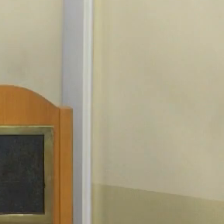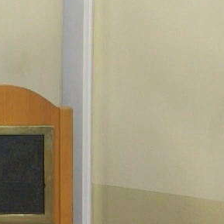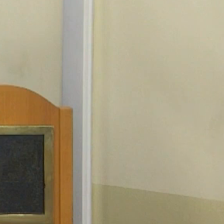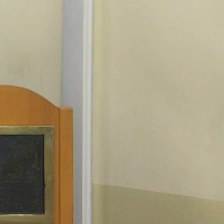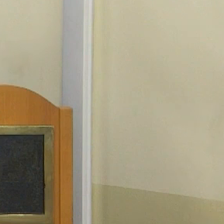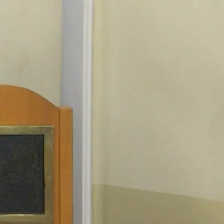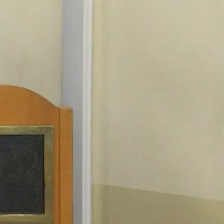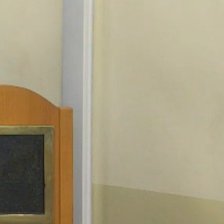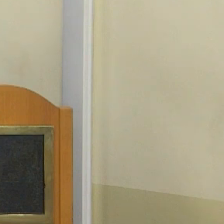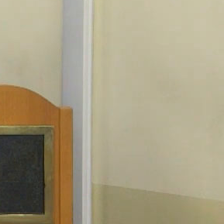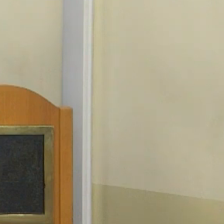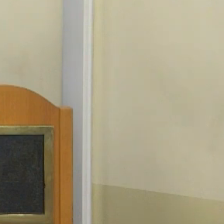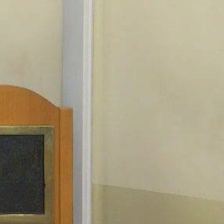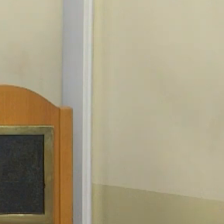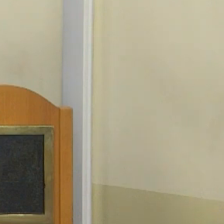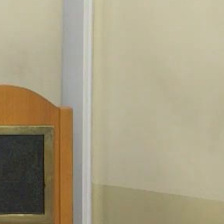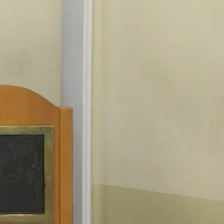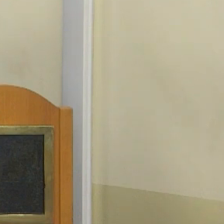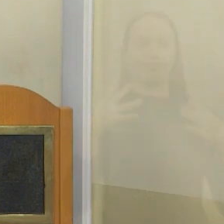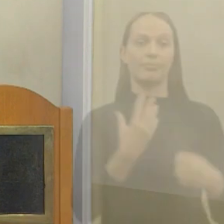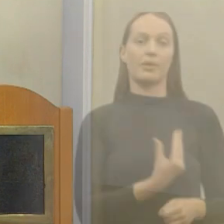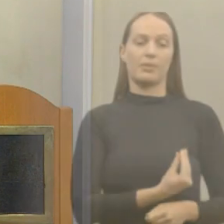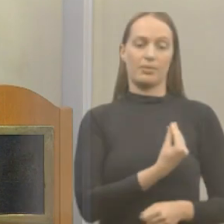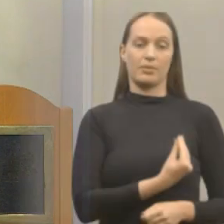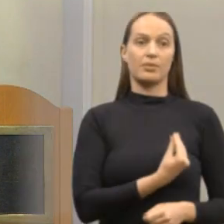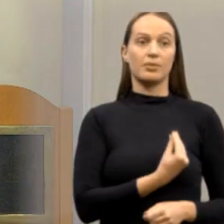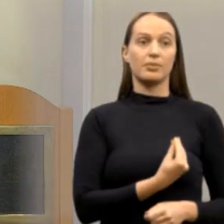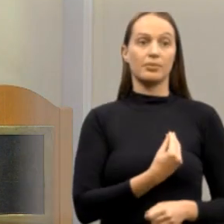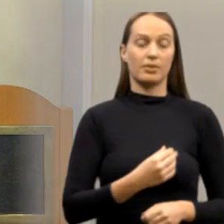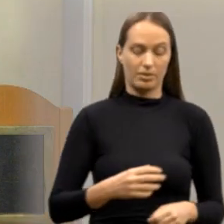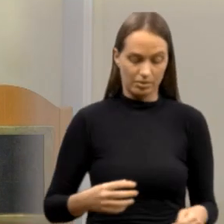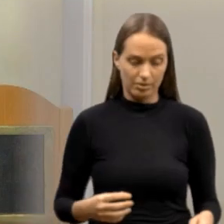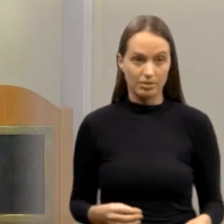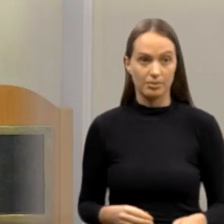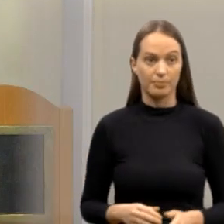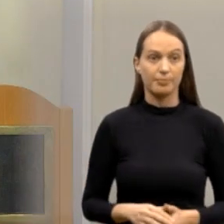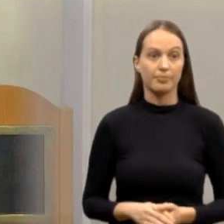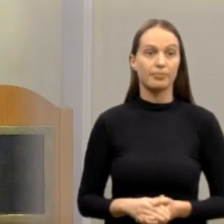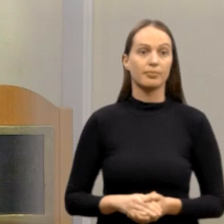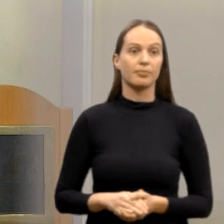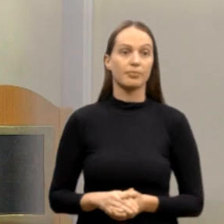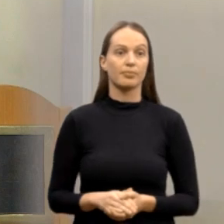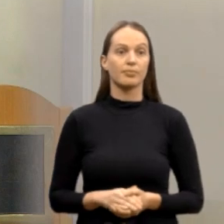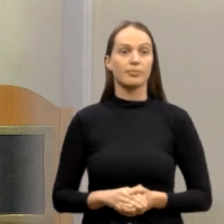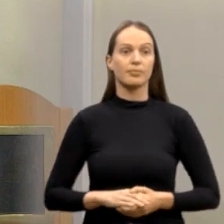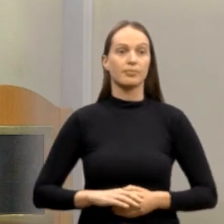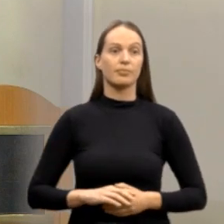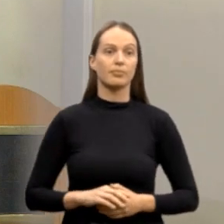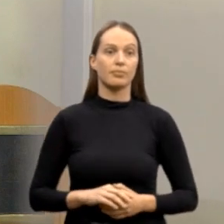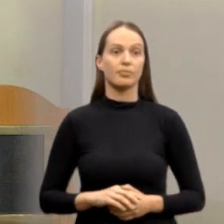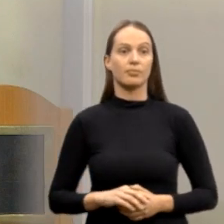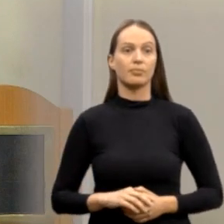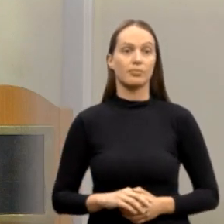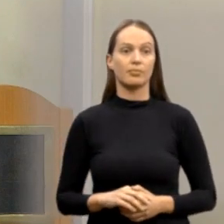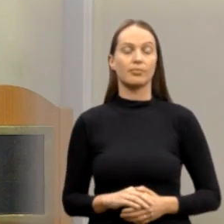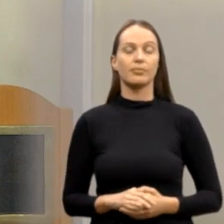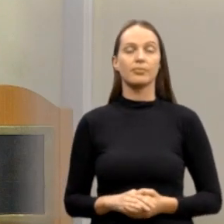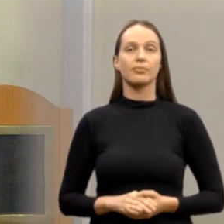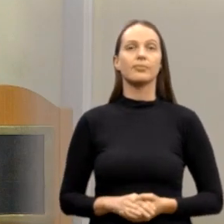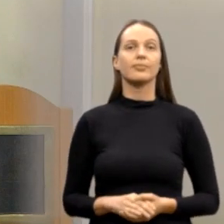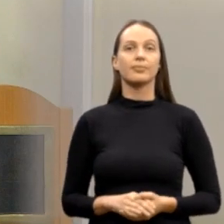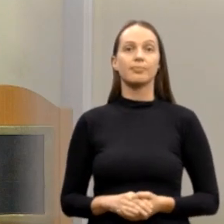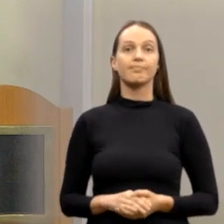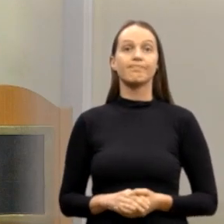Boa tarde a todas as pessoas que aqui estão E que nos assistem e nos ouvem eu quero